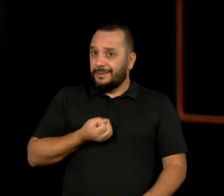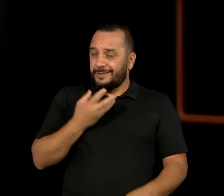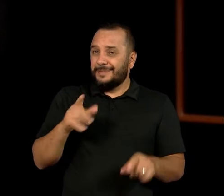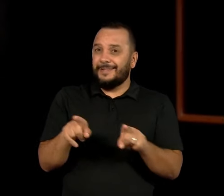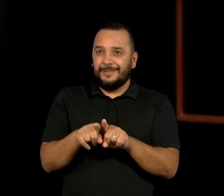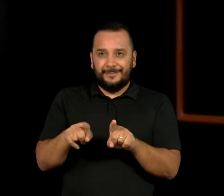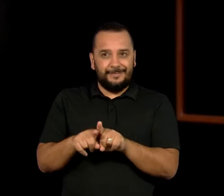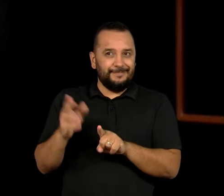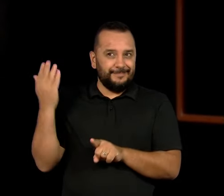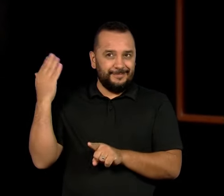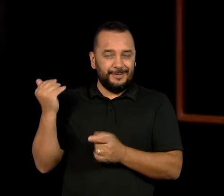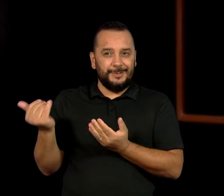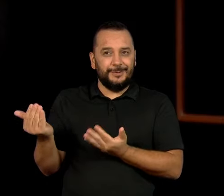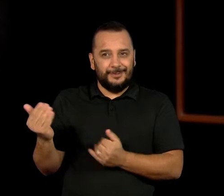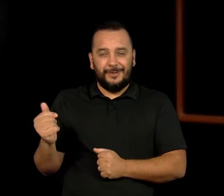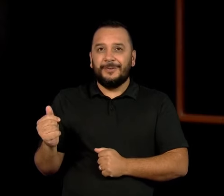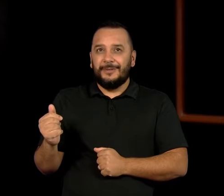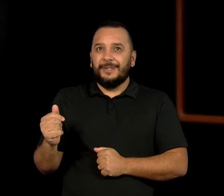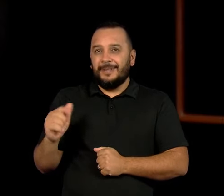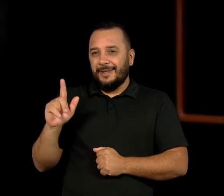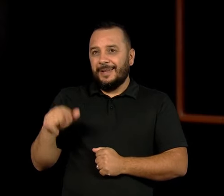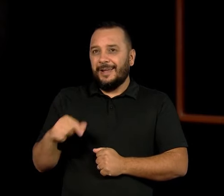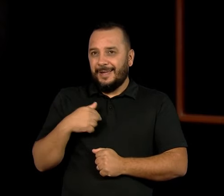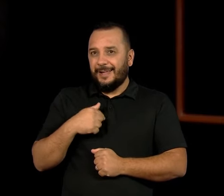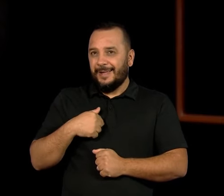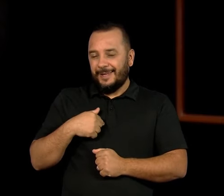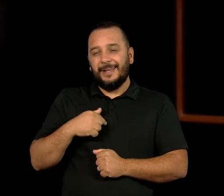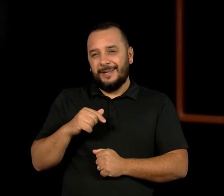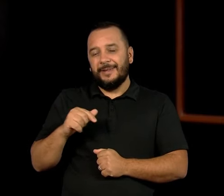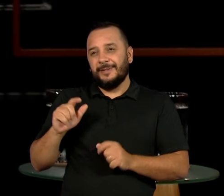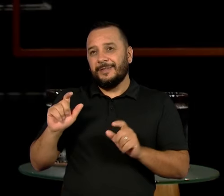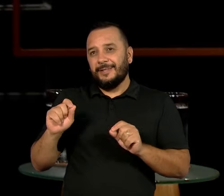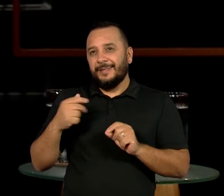quando era jovem, com poetas, chamava-se Poética.